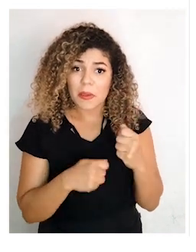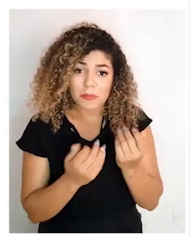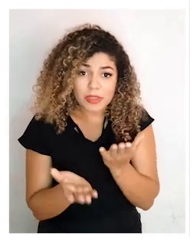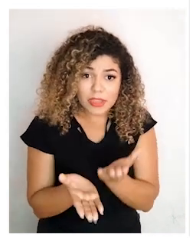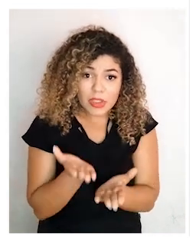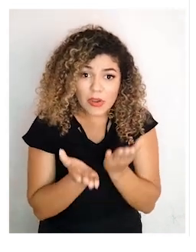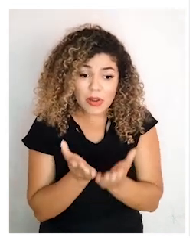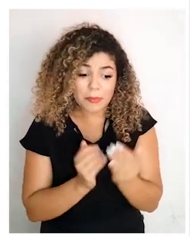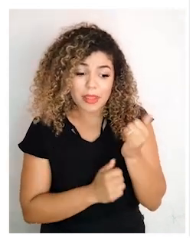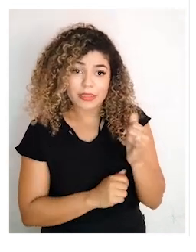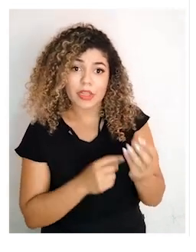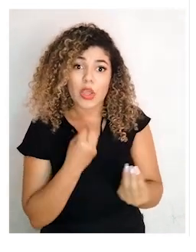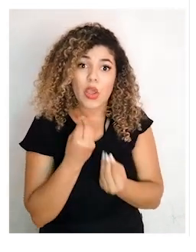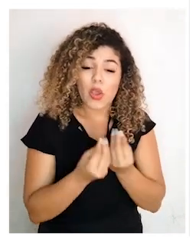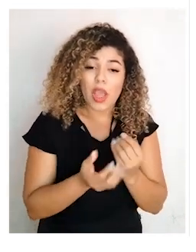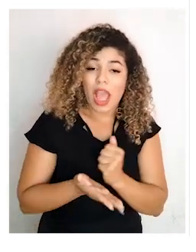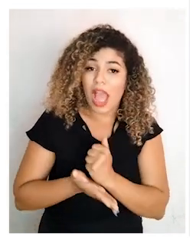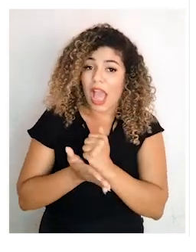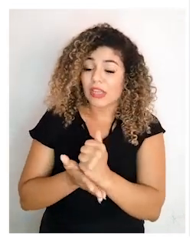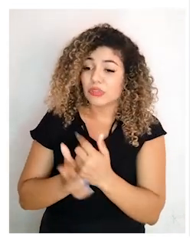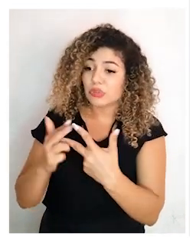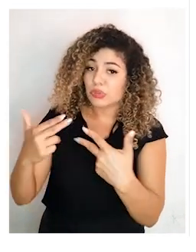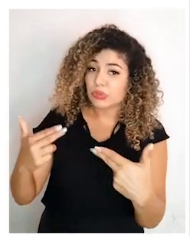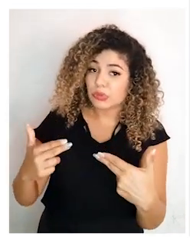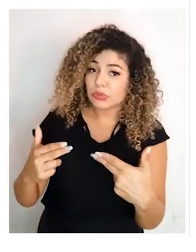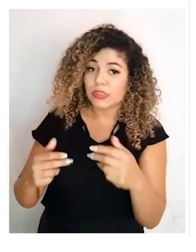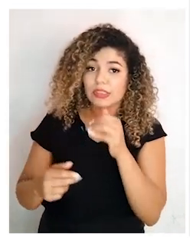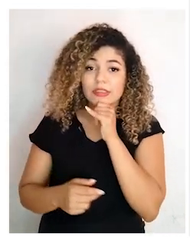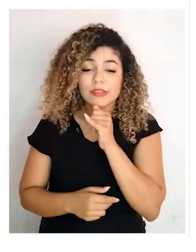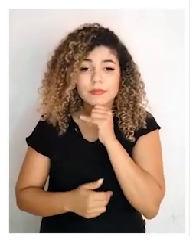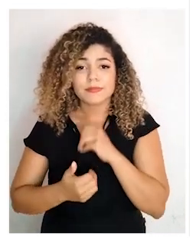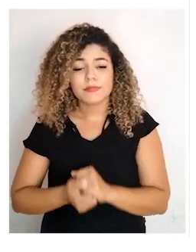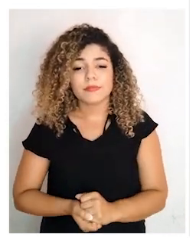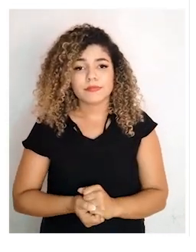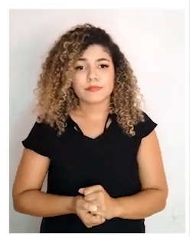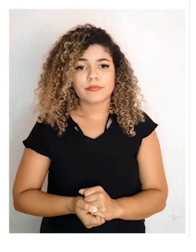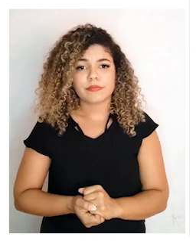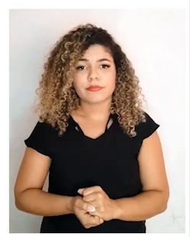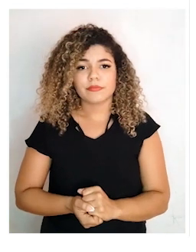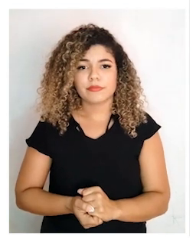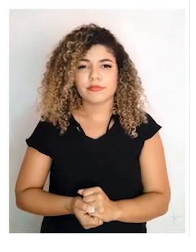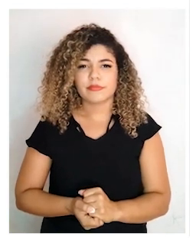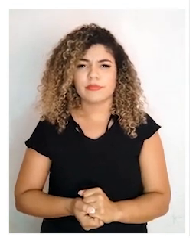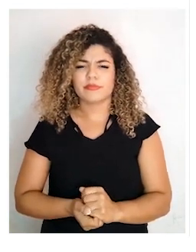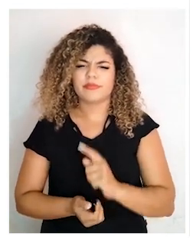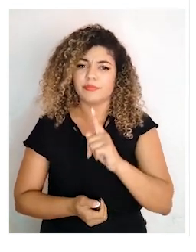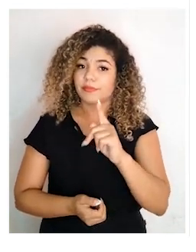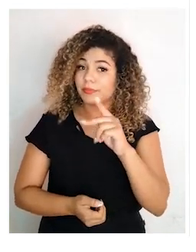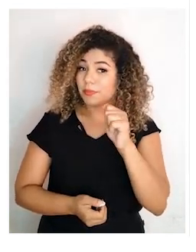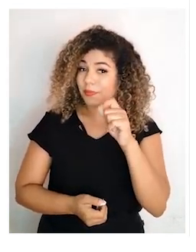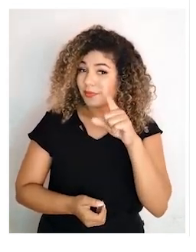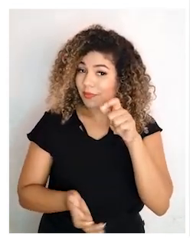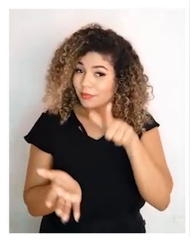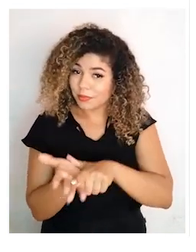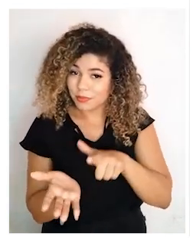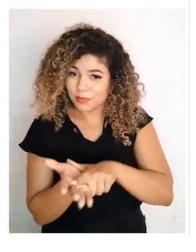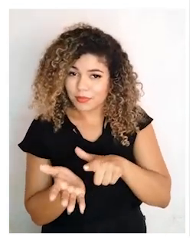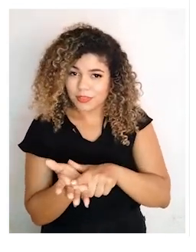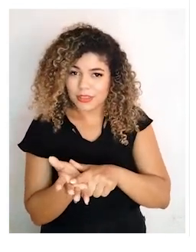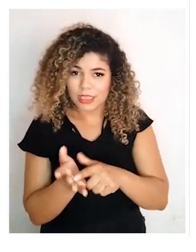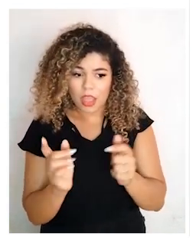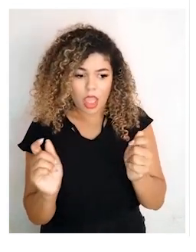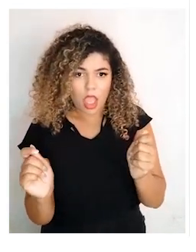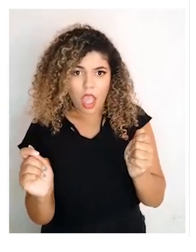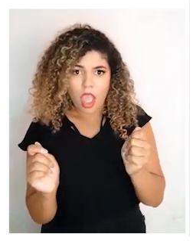energia, com o auxílio de outros materiais, como por exemplo, papéis picados. Eles grudam-se à caneta